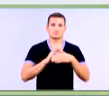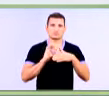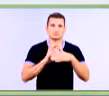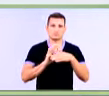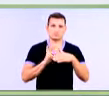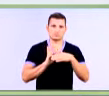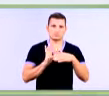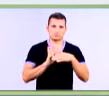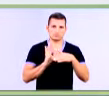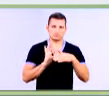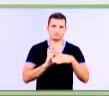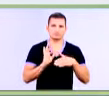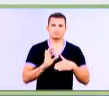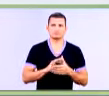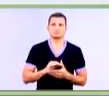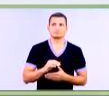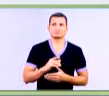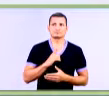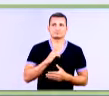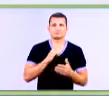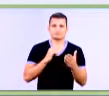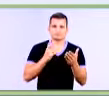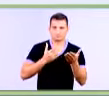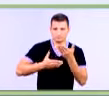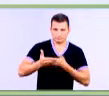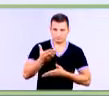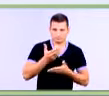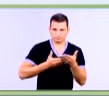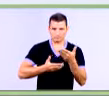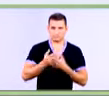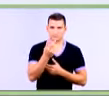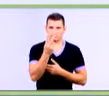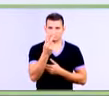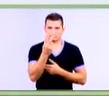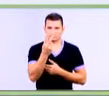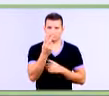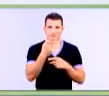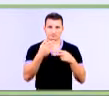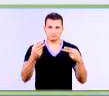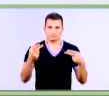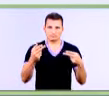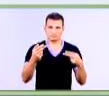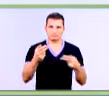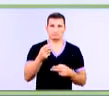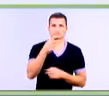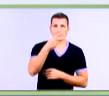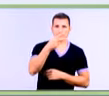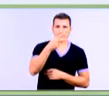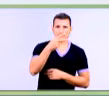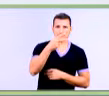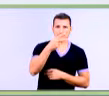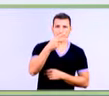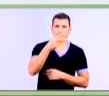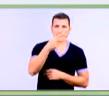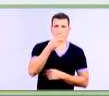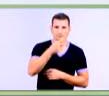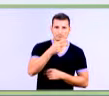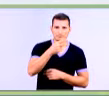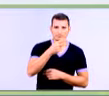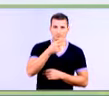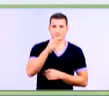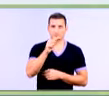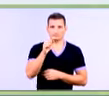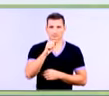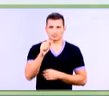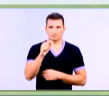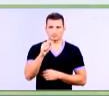eles relacionam dois objetos, né? O operador de maior, maior igual, menor, deixa eu usar uma